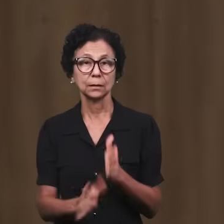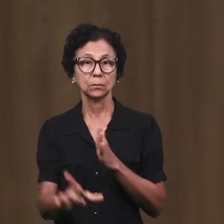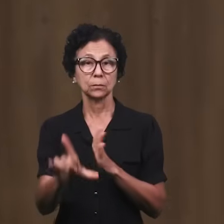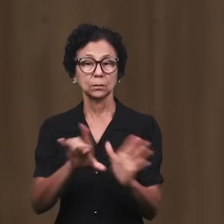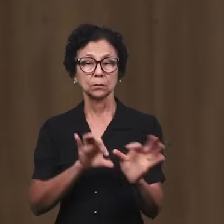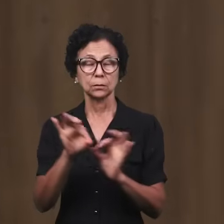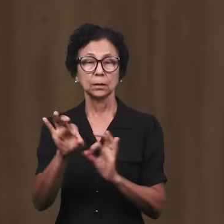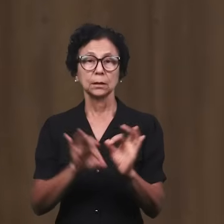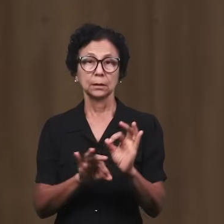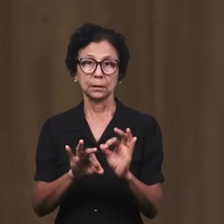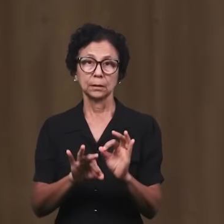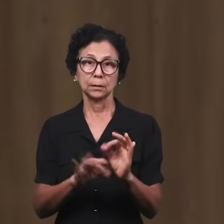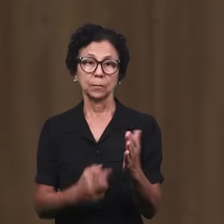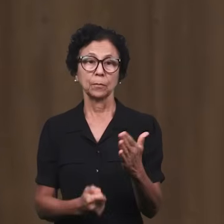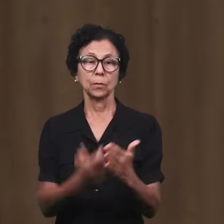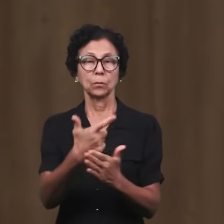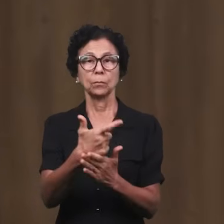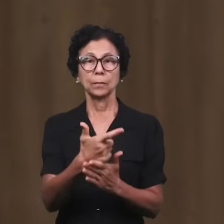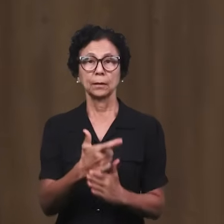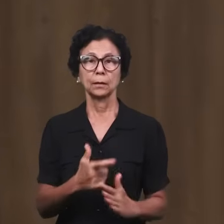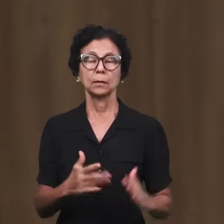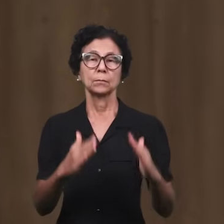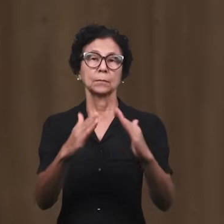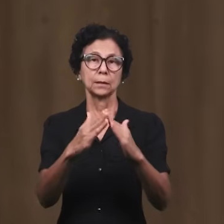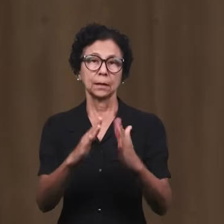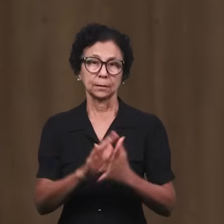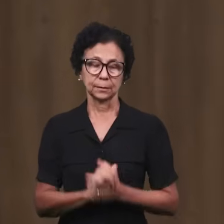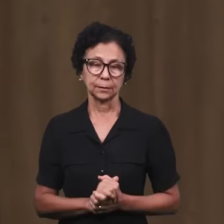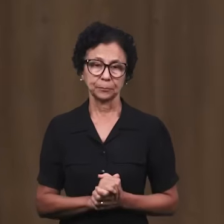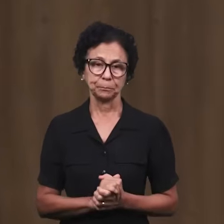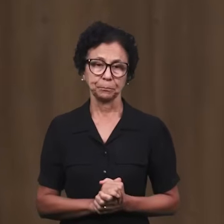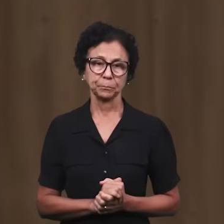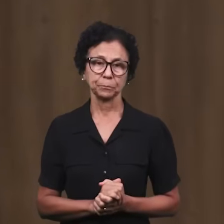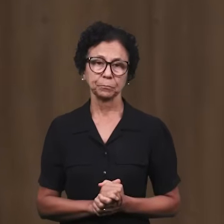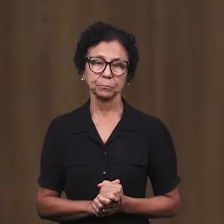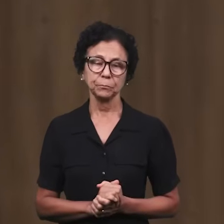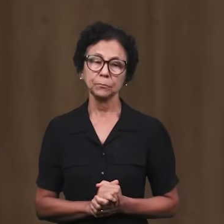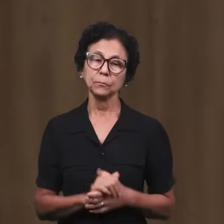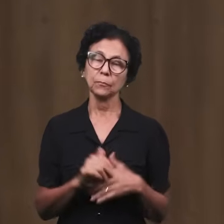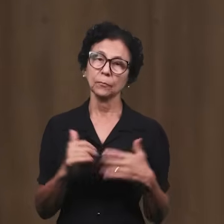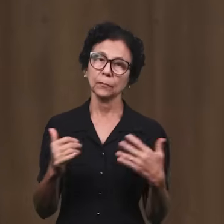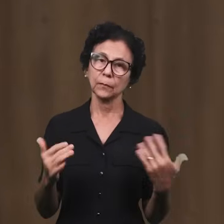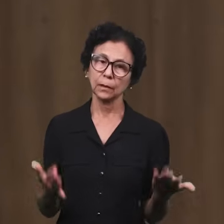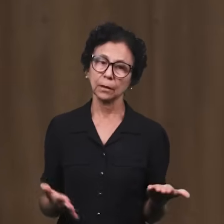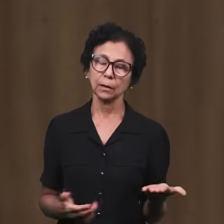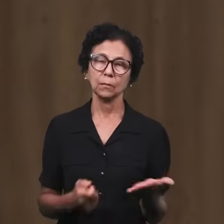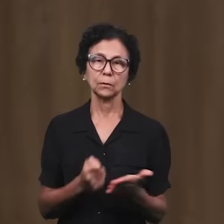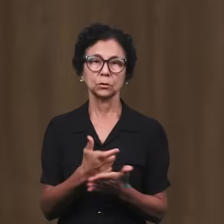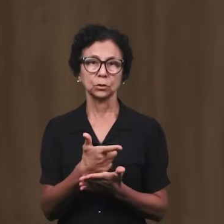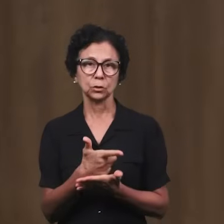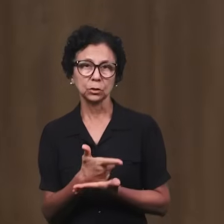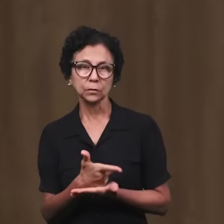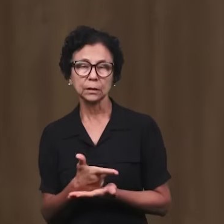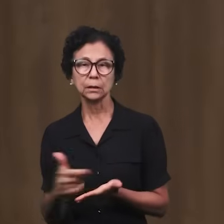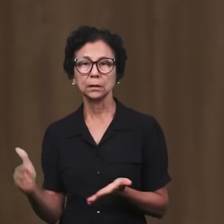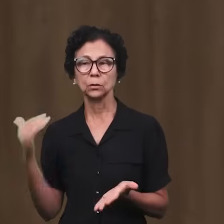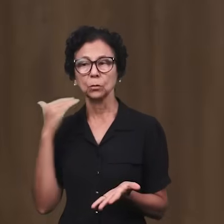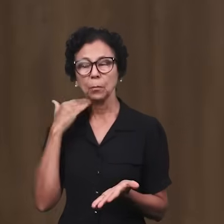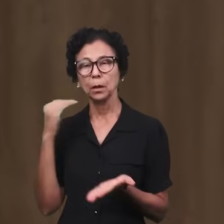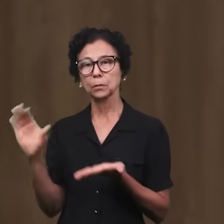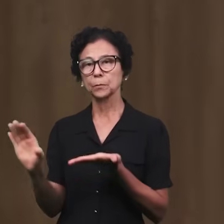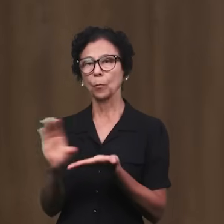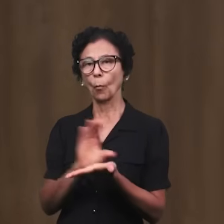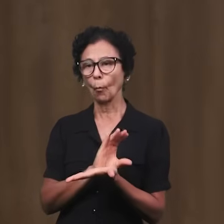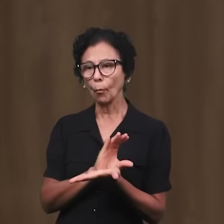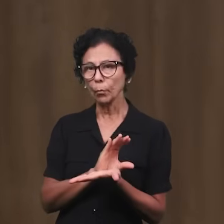imóvel. Então, ele vai ter mais facilidade. Aí ele já vai ter que adquirir um financiamento, aquilo que nós conversamos um